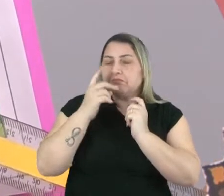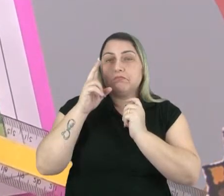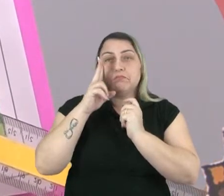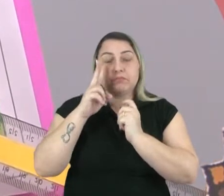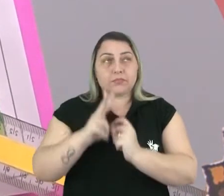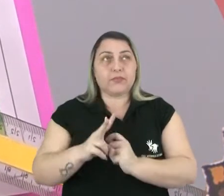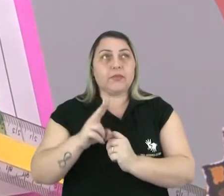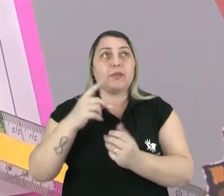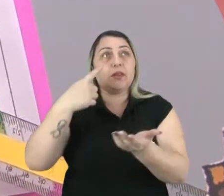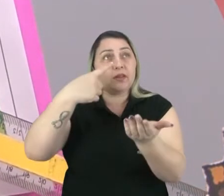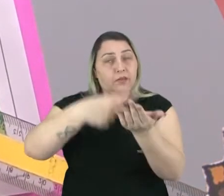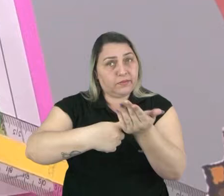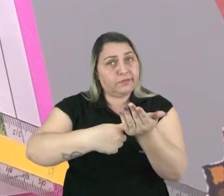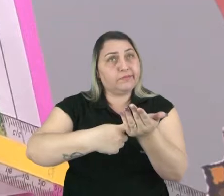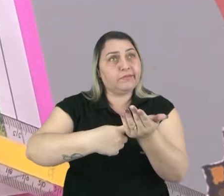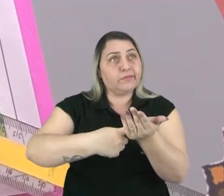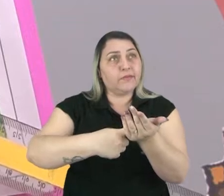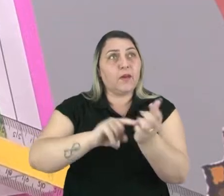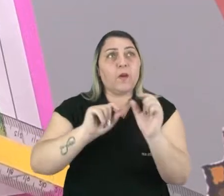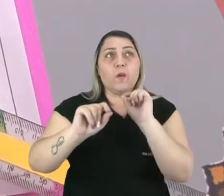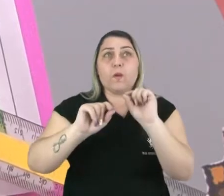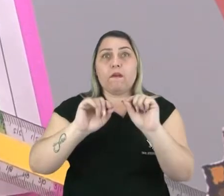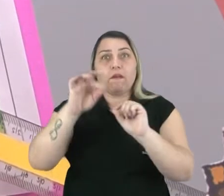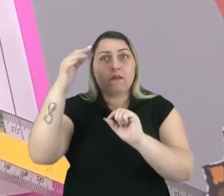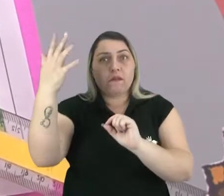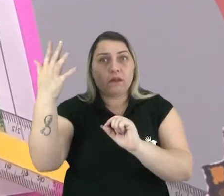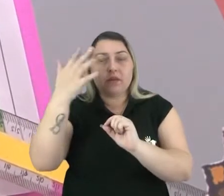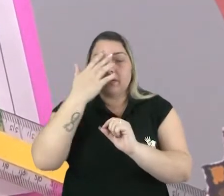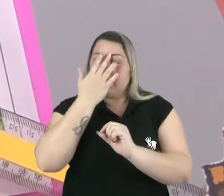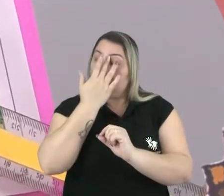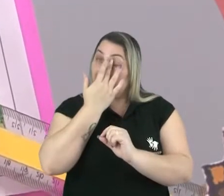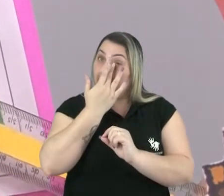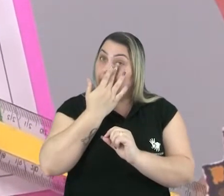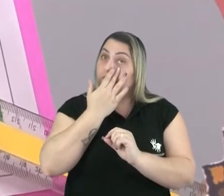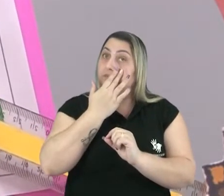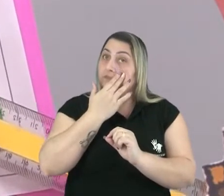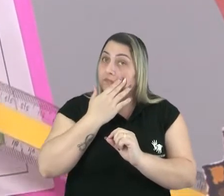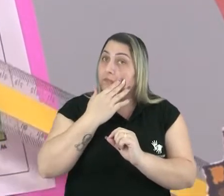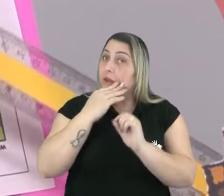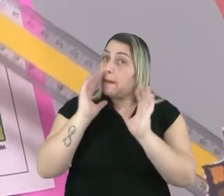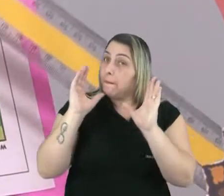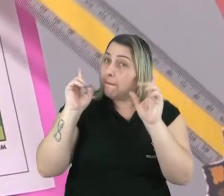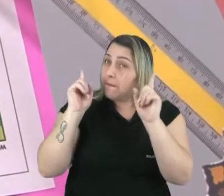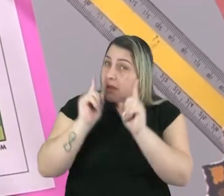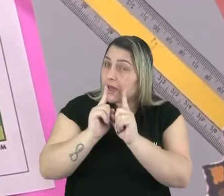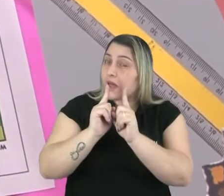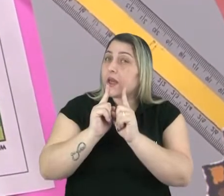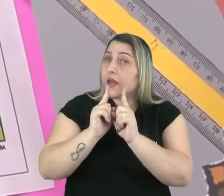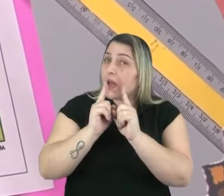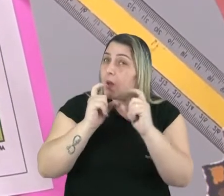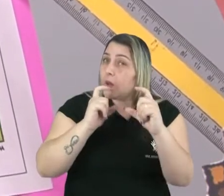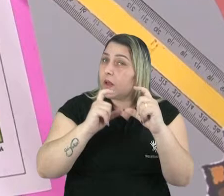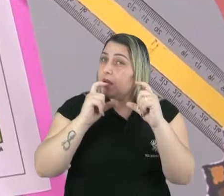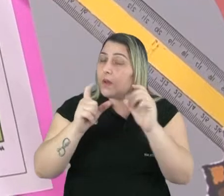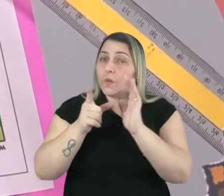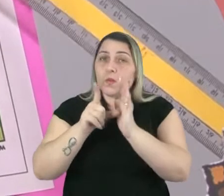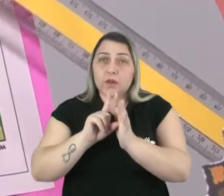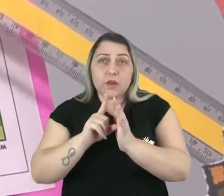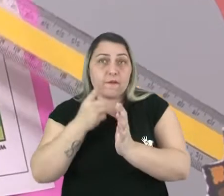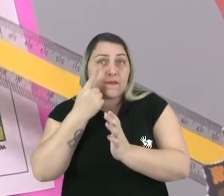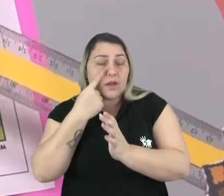o cachorro-quente. O que aconteceu? Está bem menor do que no quadrinho anterior.